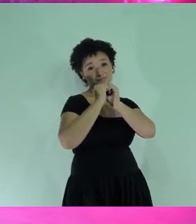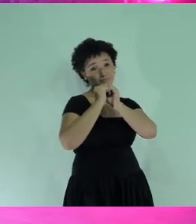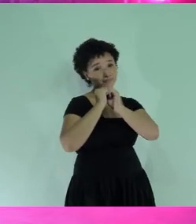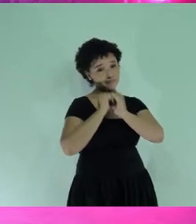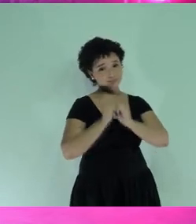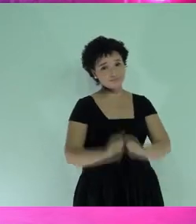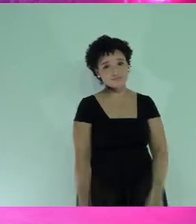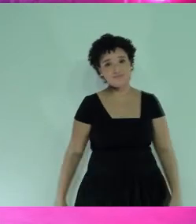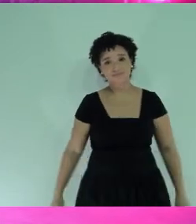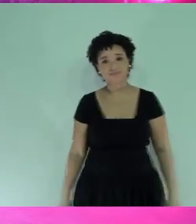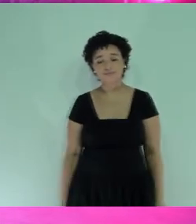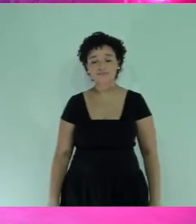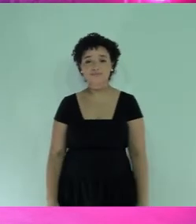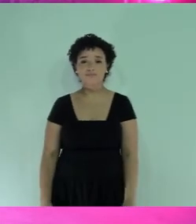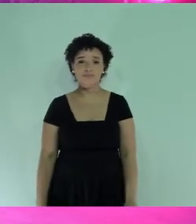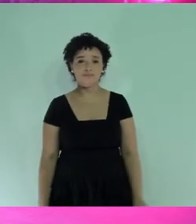sociedade.